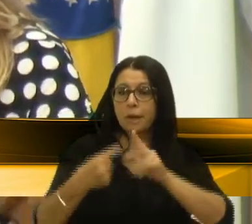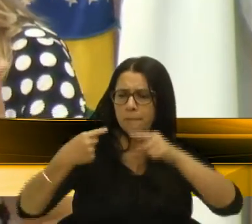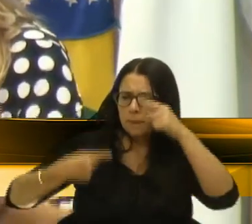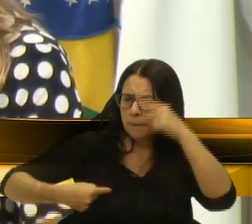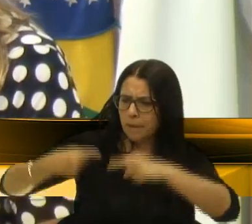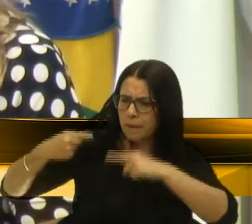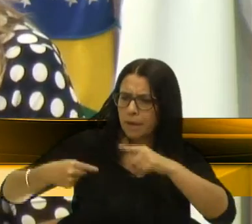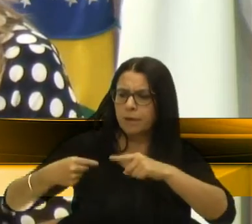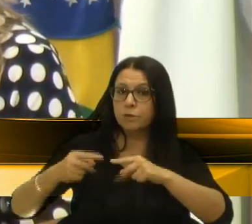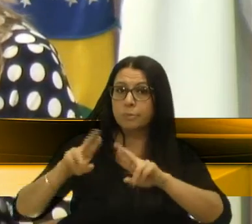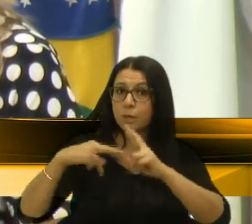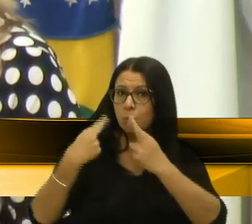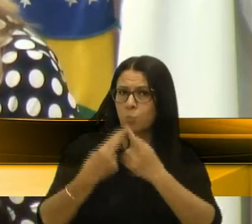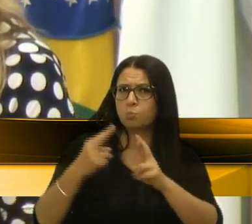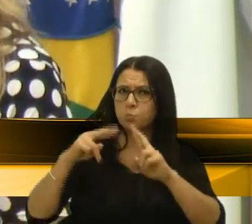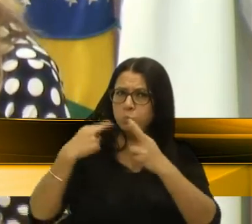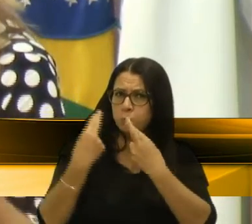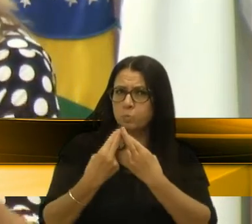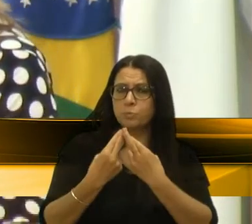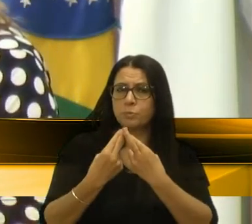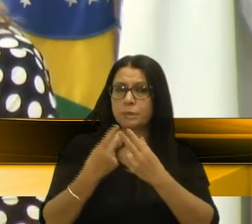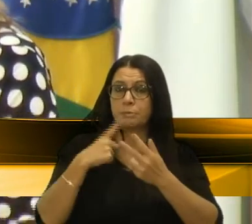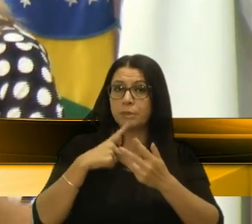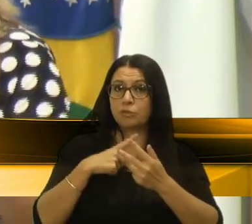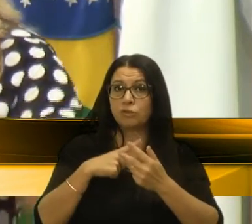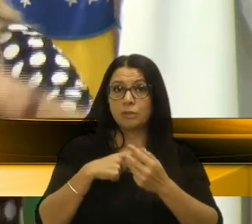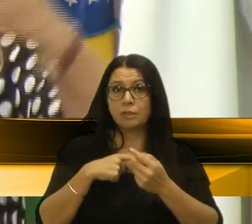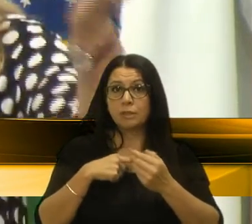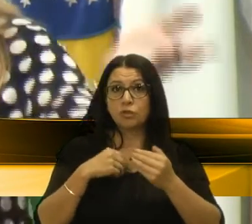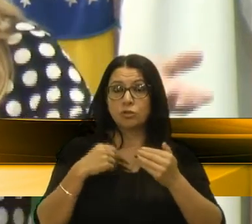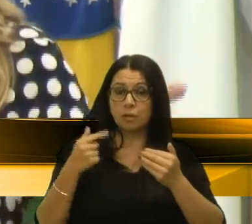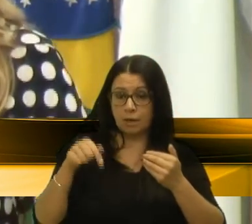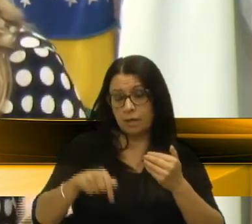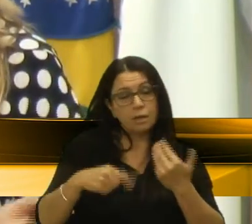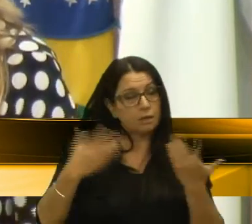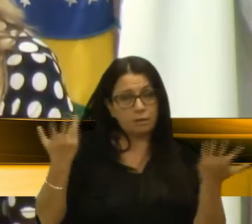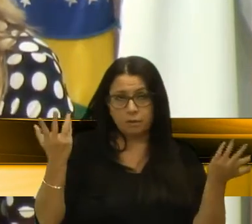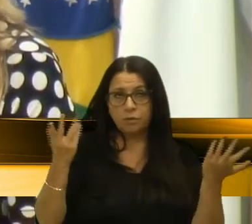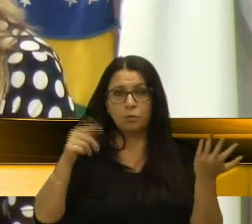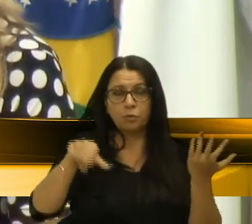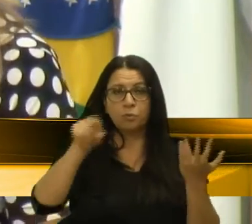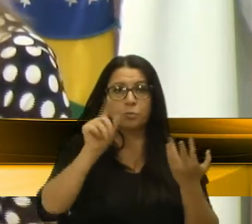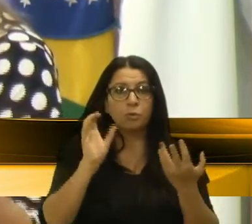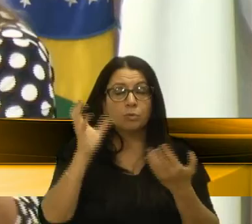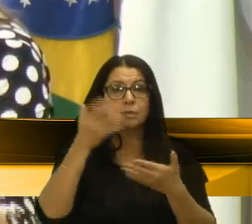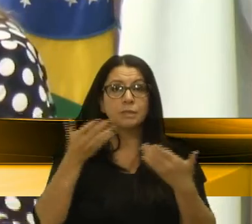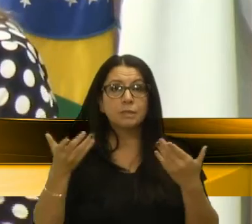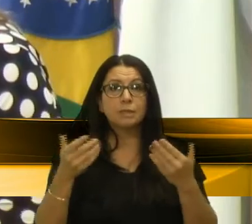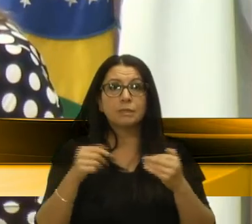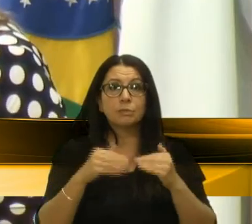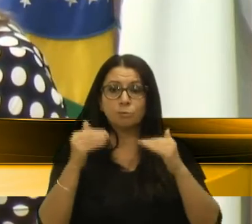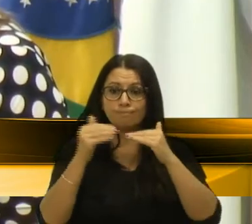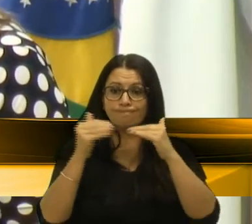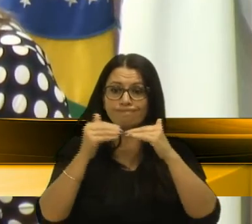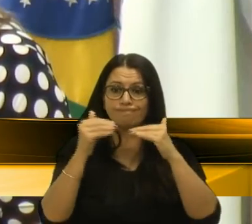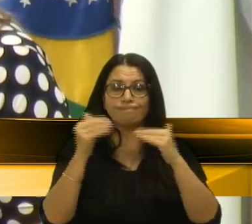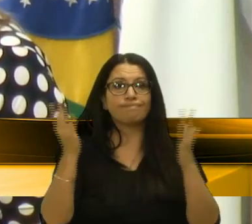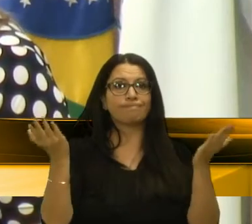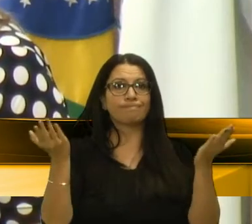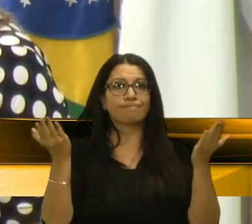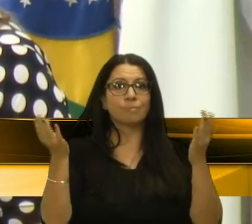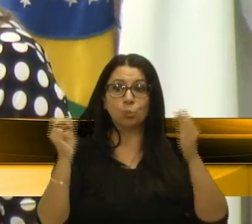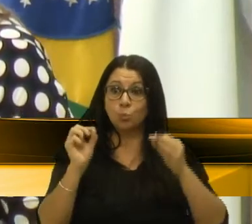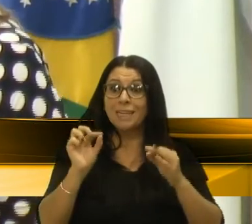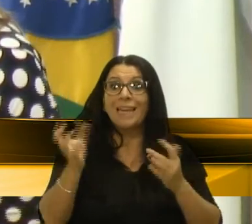debates, para audiências públicas, porque nós teremos que chegar aqui e onde estiver ocorrendo, nós temos que chegar à conclusão do que a gente